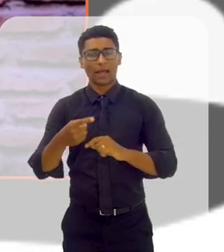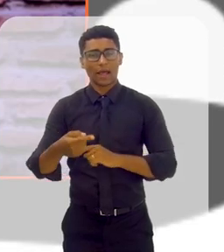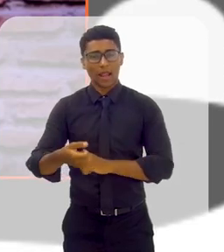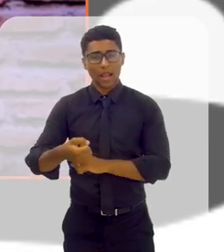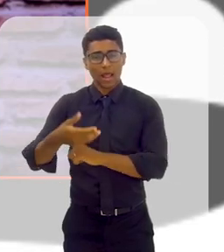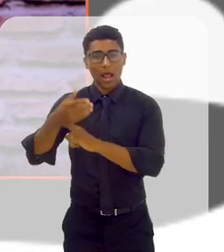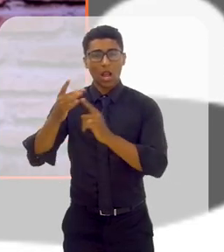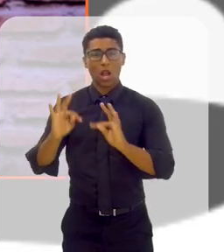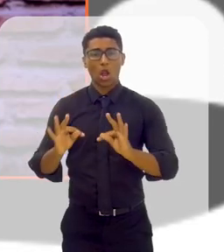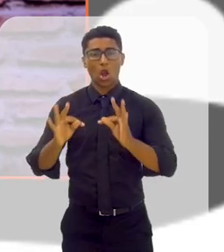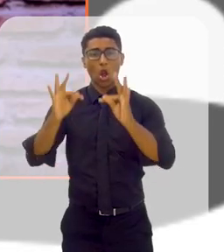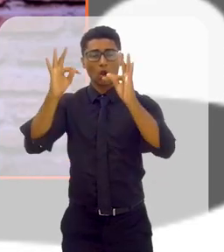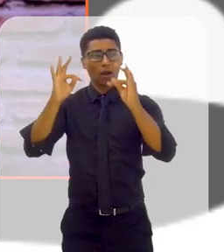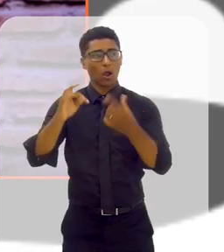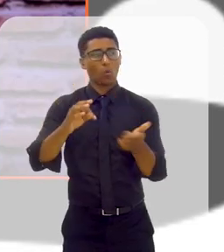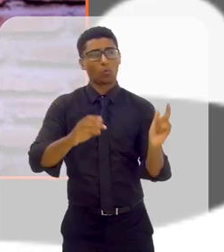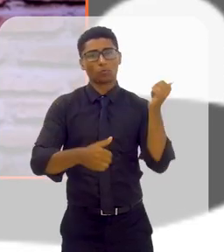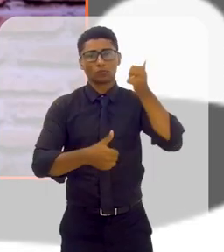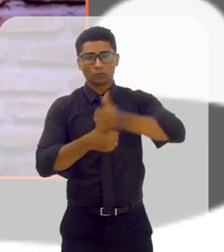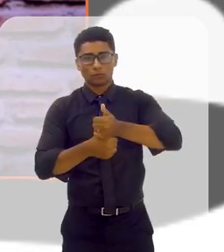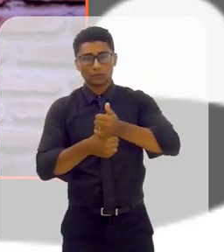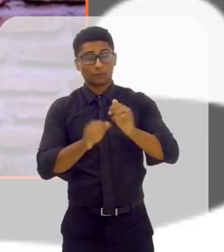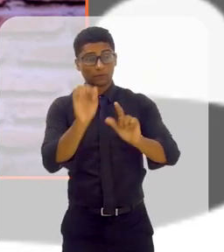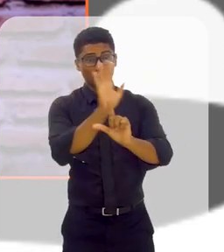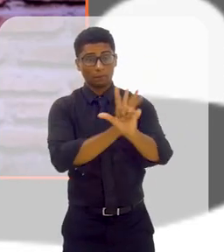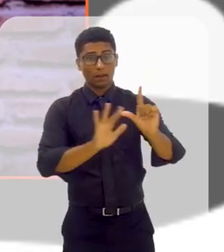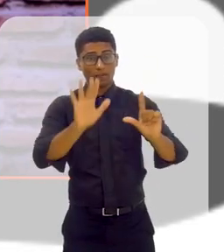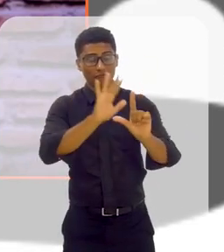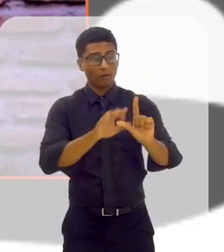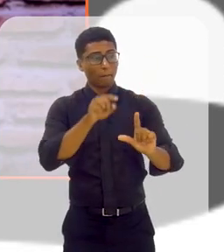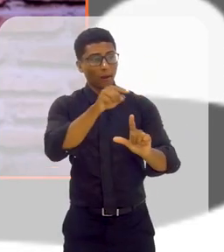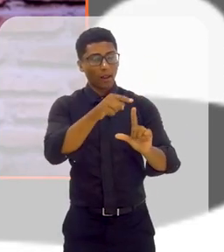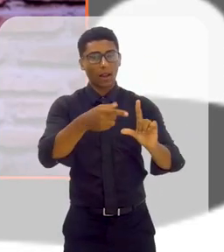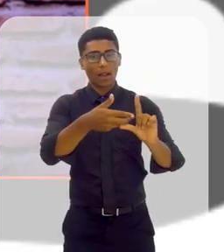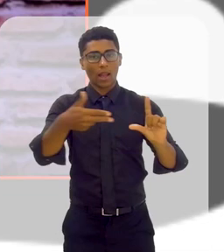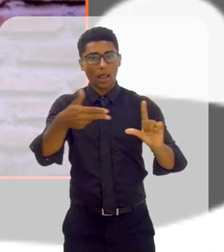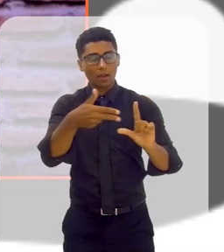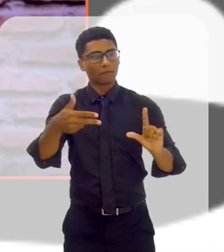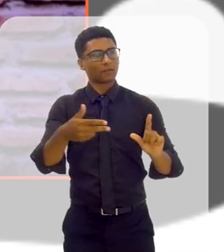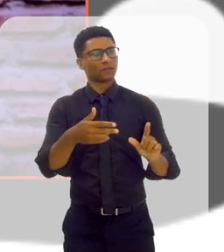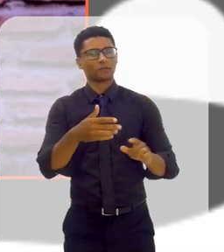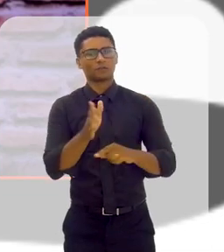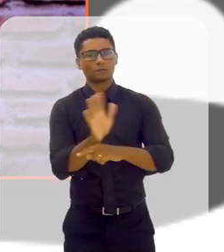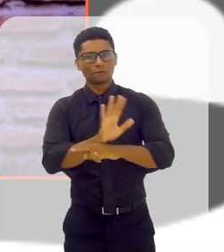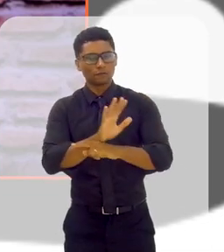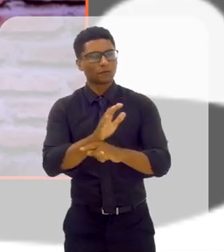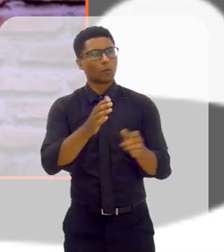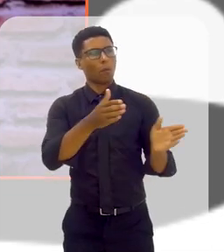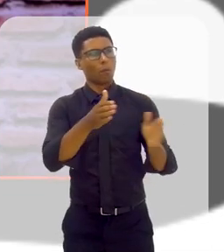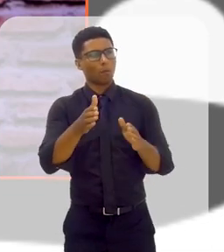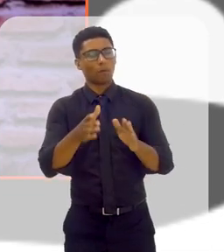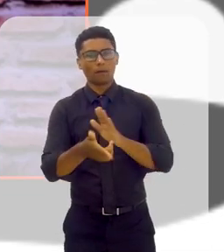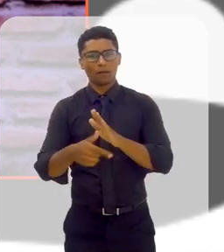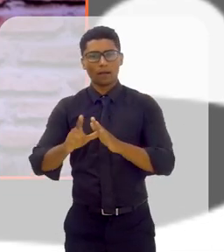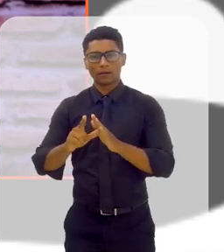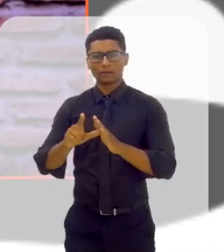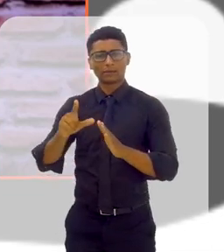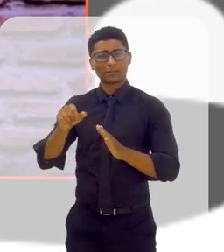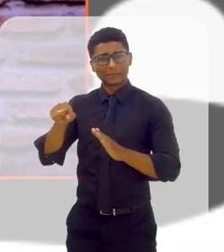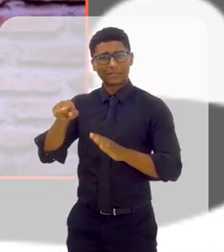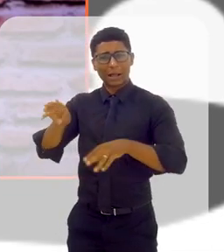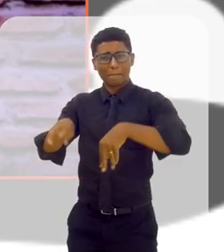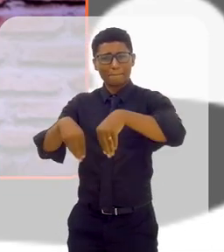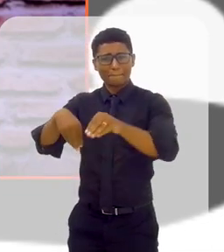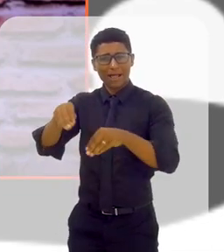tecnológica nesse caso então você passa a ter as plataformas de streaming logo você acaba com uma indústria que consumia